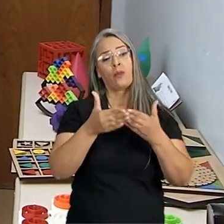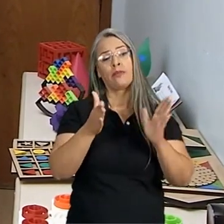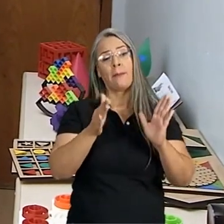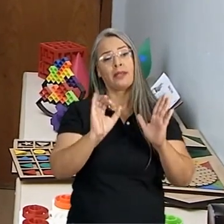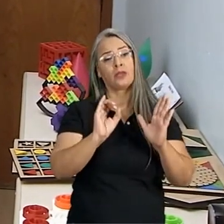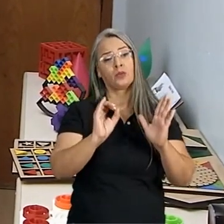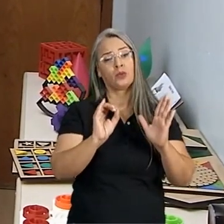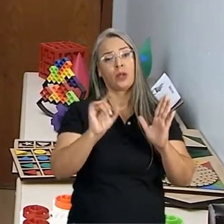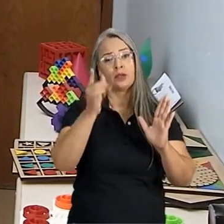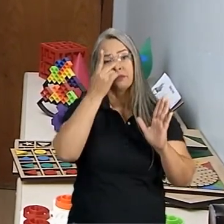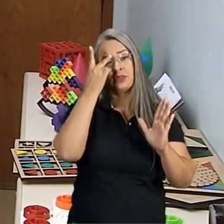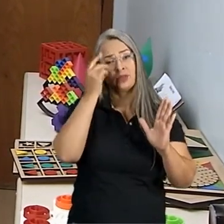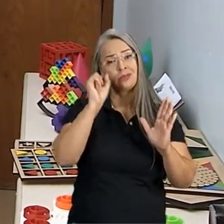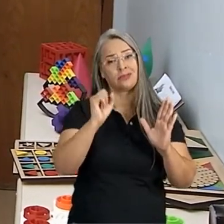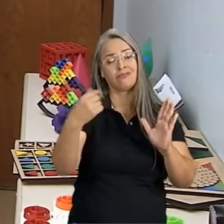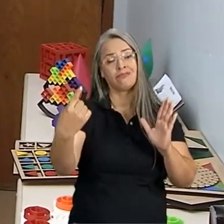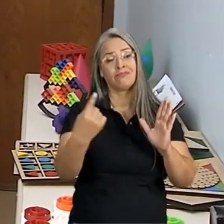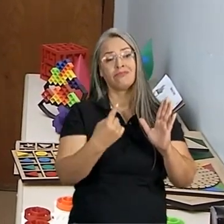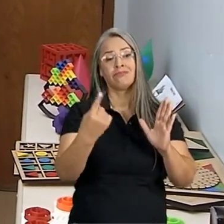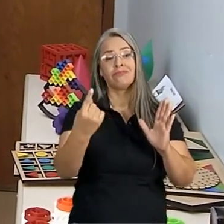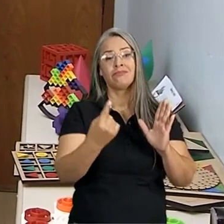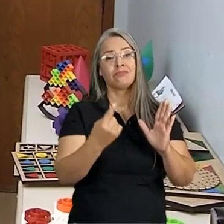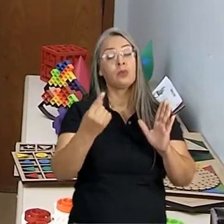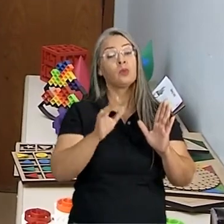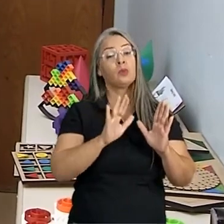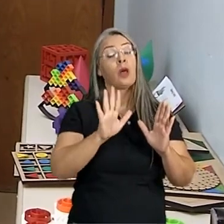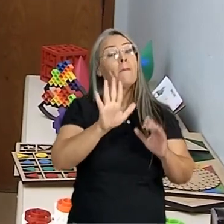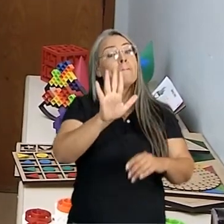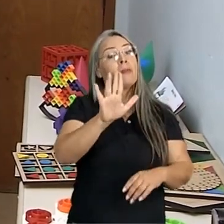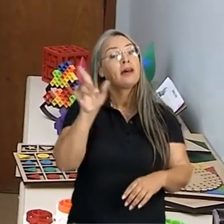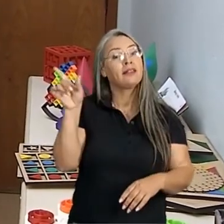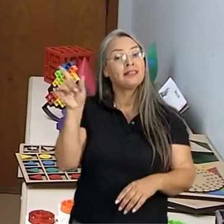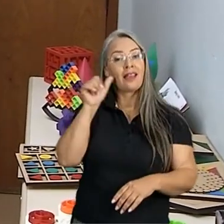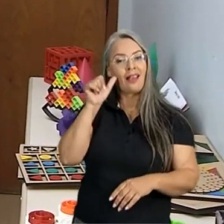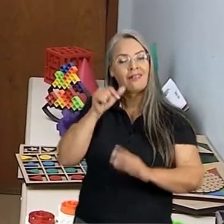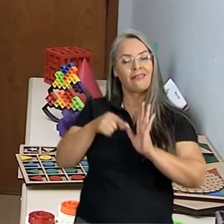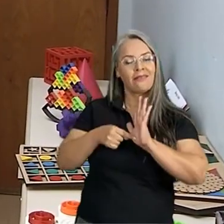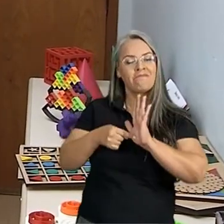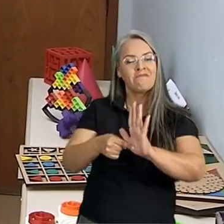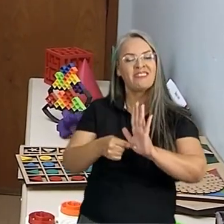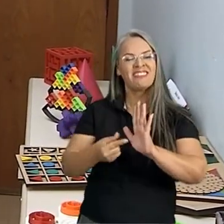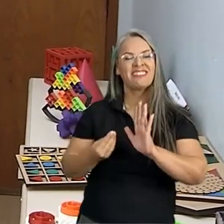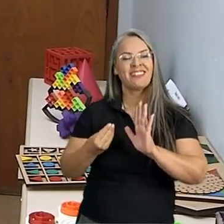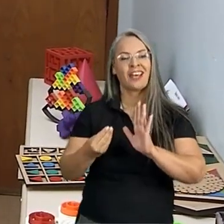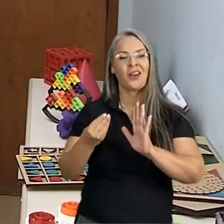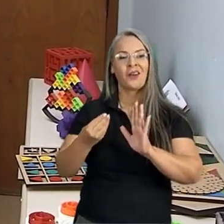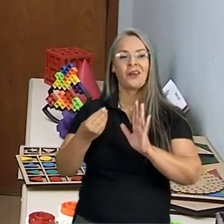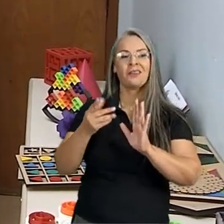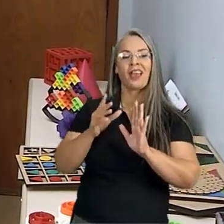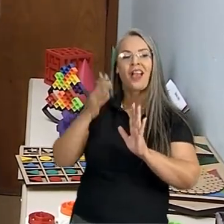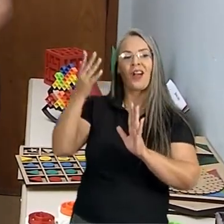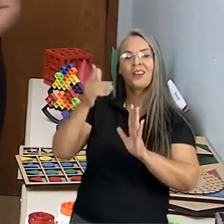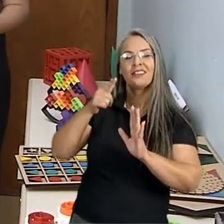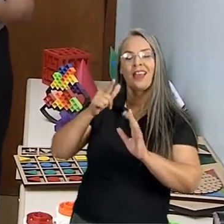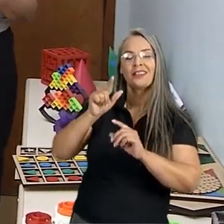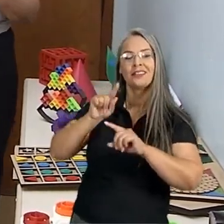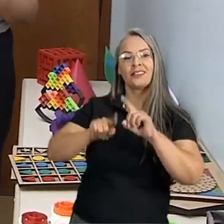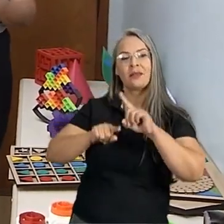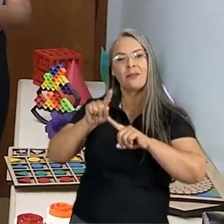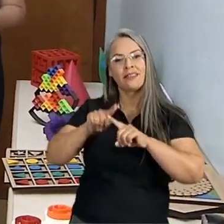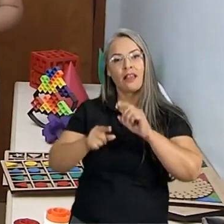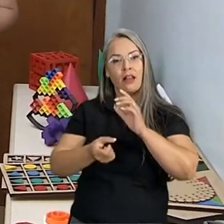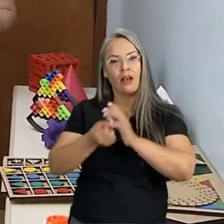Fábio já tinha dito né mas A Brena vai nos demonstrar como funciona esse ambiente isso mesmo então a gente tem